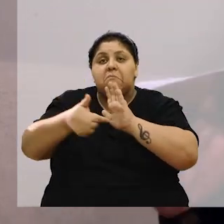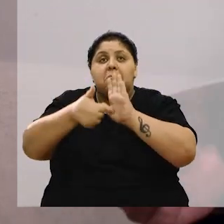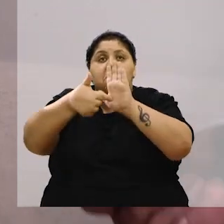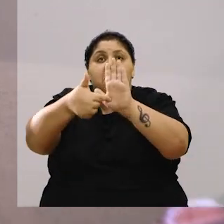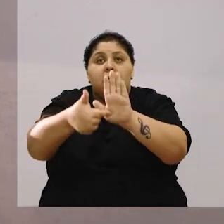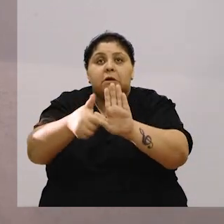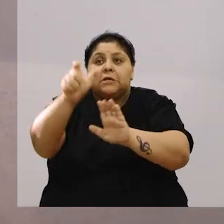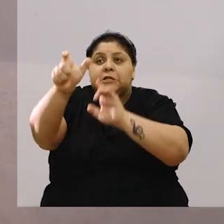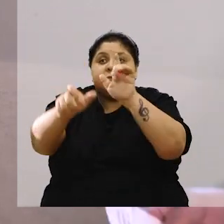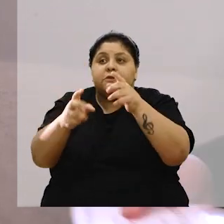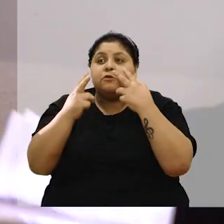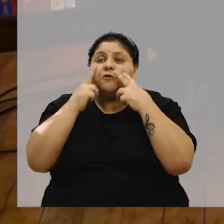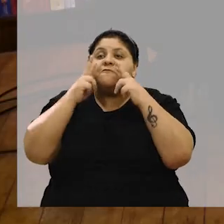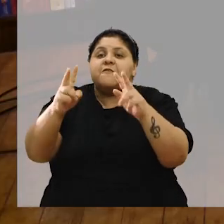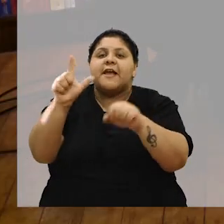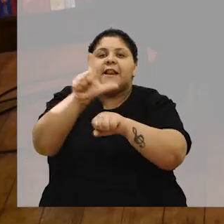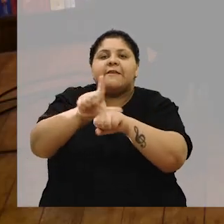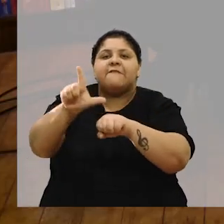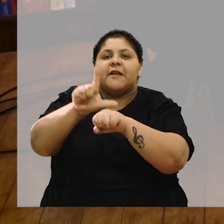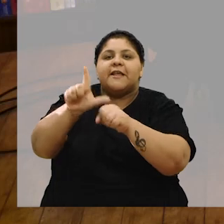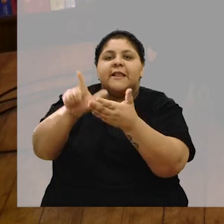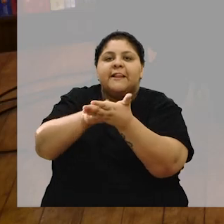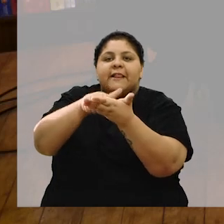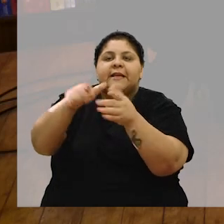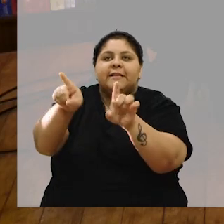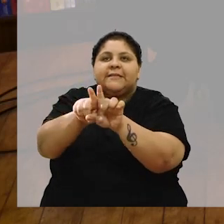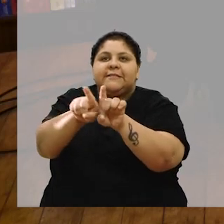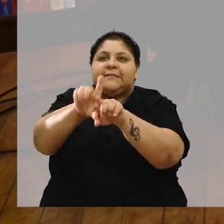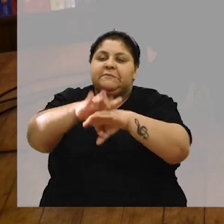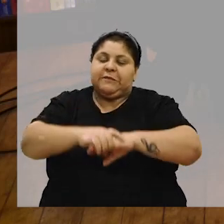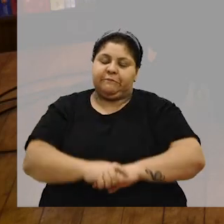está ganhando visibilidade. Então, eu gostaria de ouvir vocês também sobre isso.